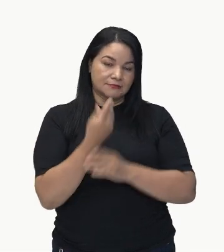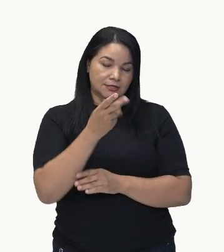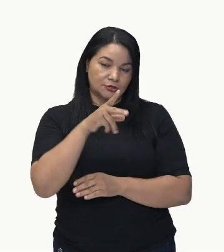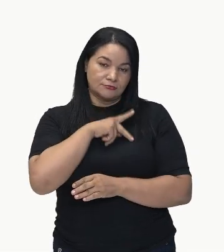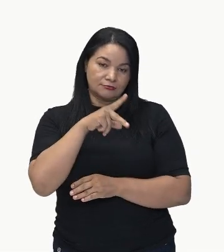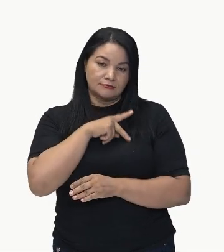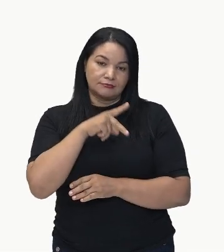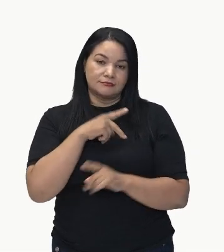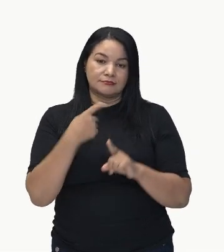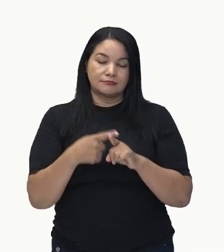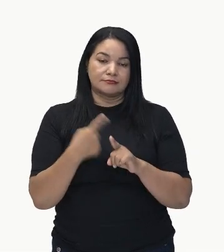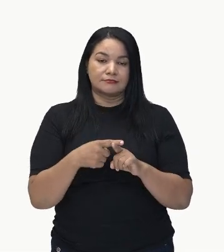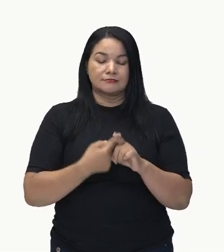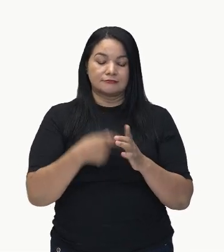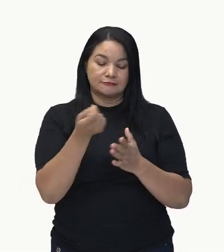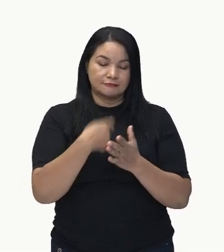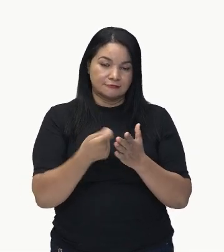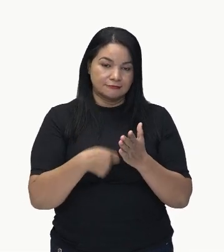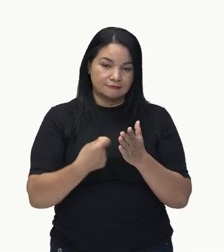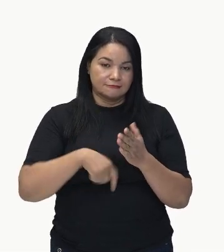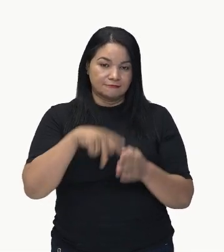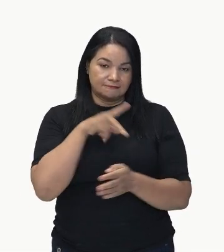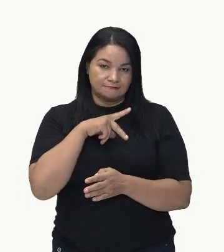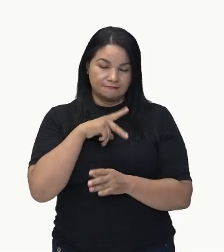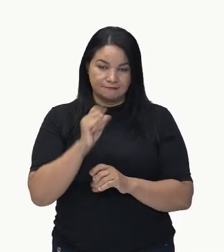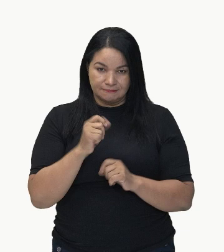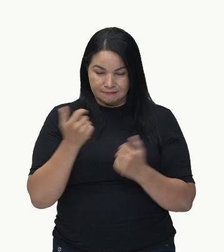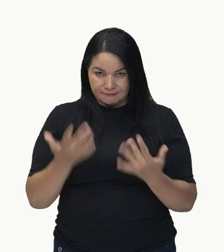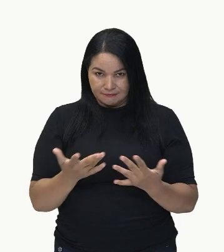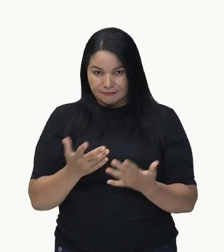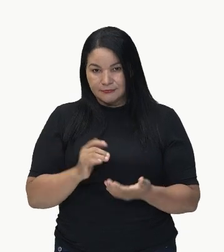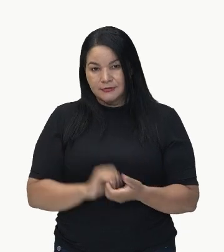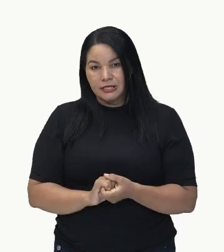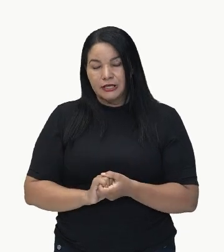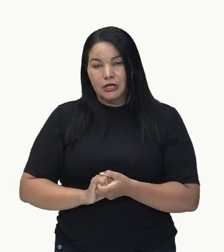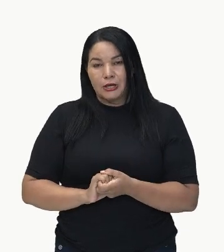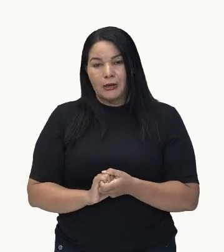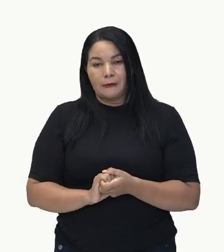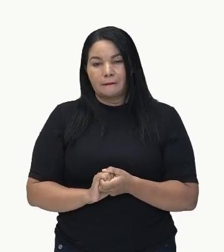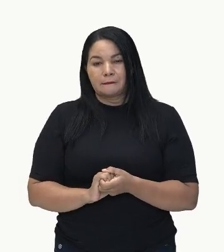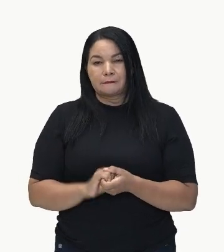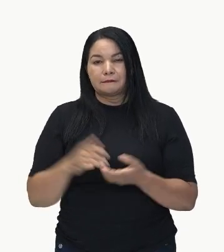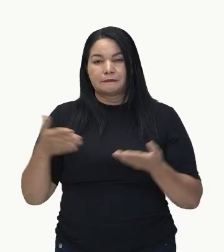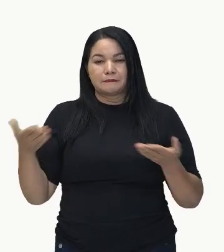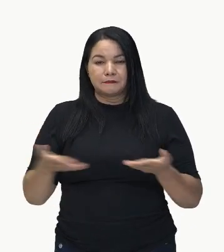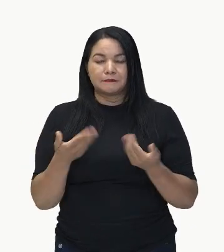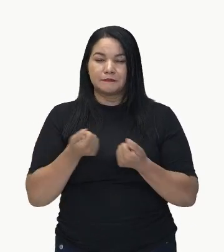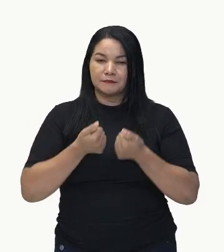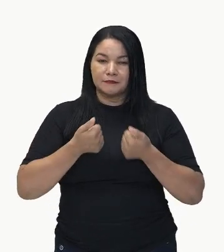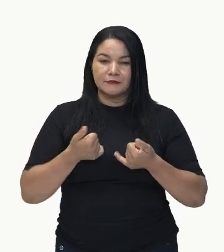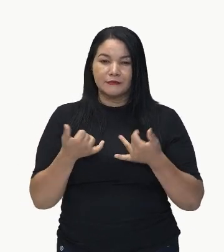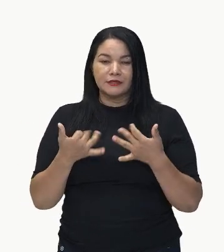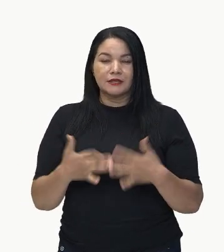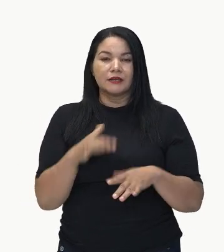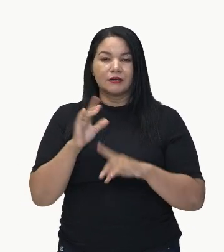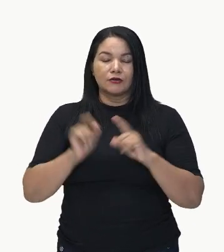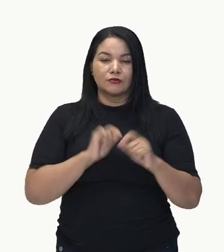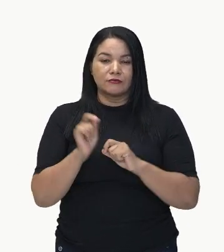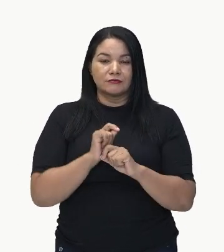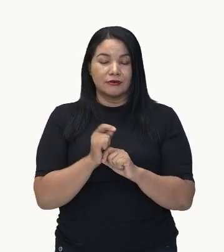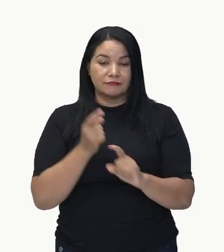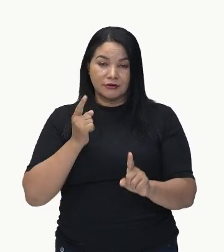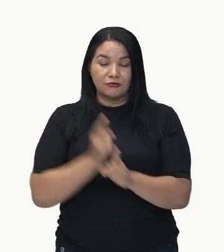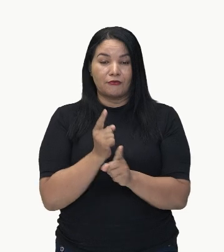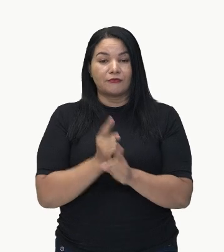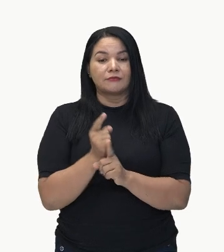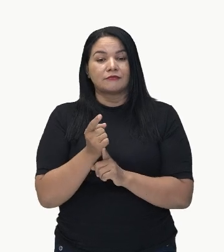para si mesmo. Então é esse processo desse lirismo. Nessa, vamos dizer assim, dimensão, vamos encontrar poemas, então, que